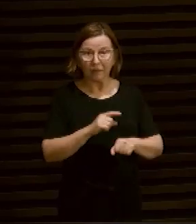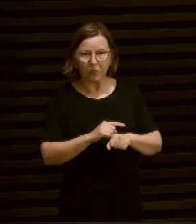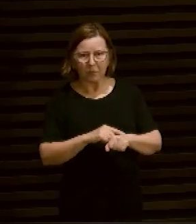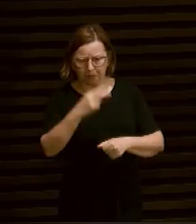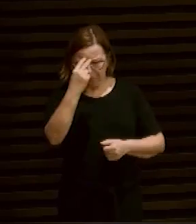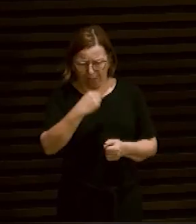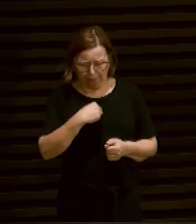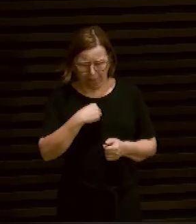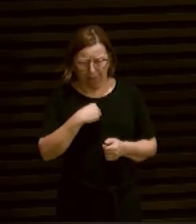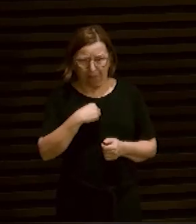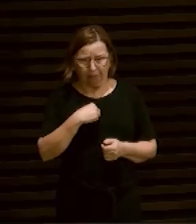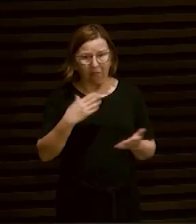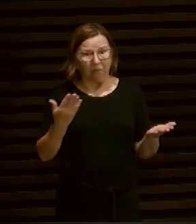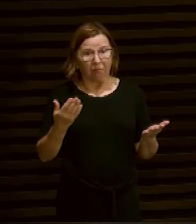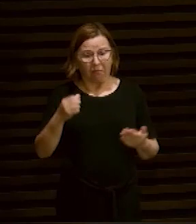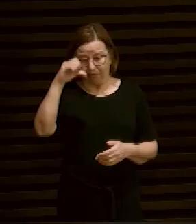nos deprimimos.